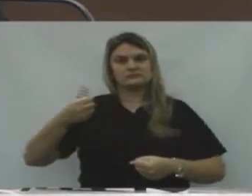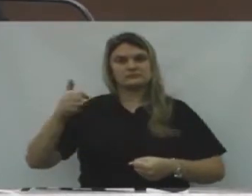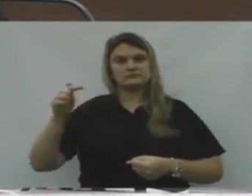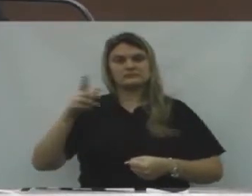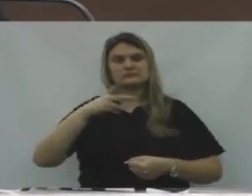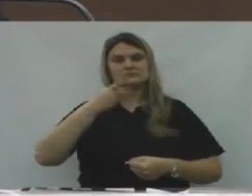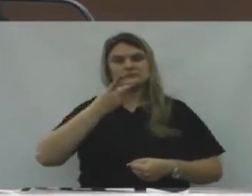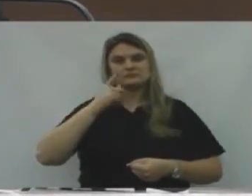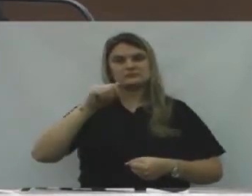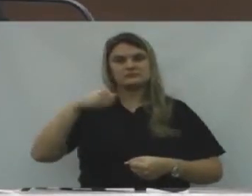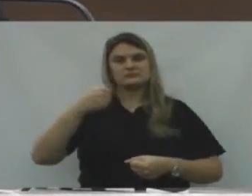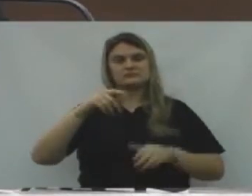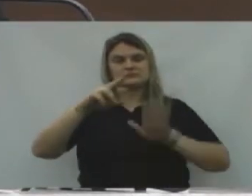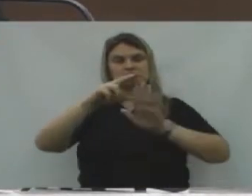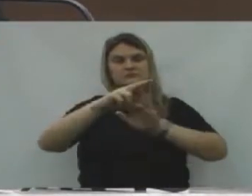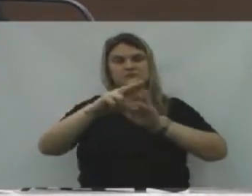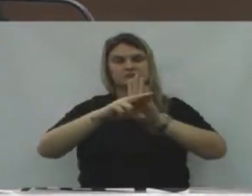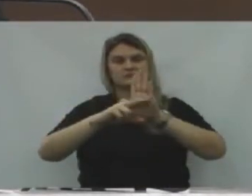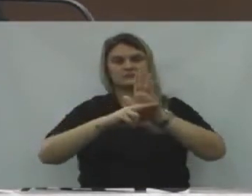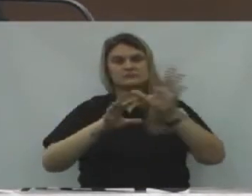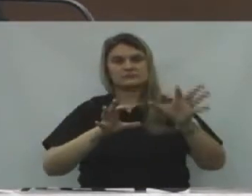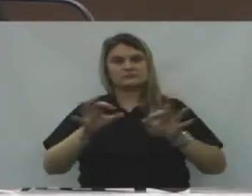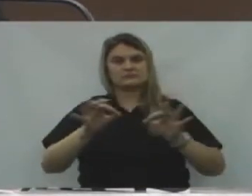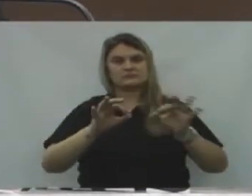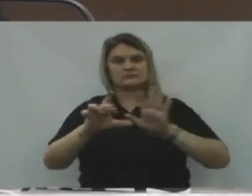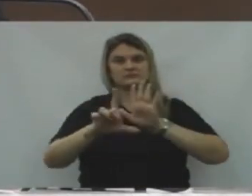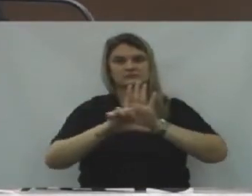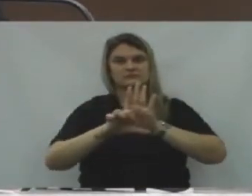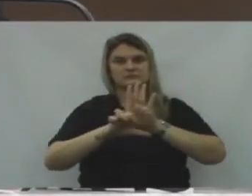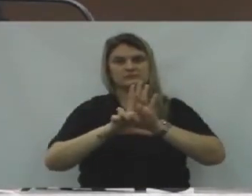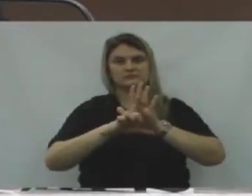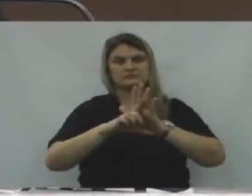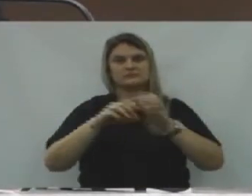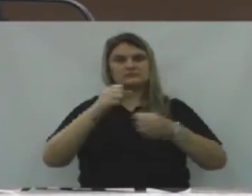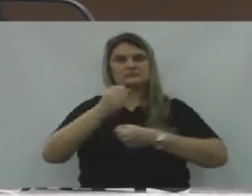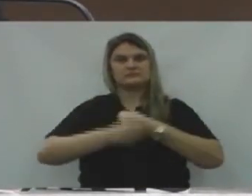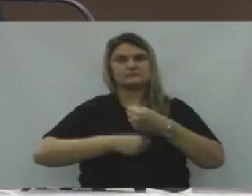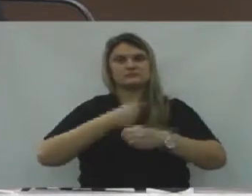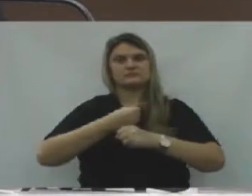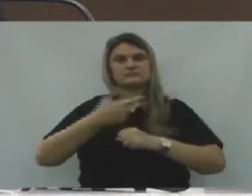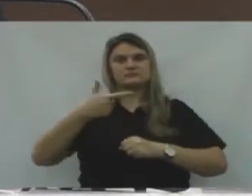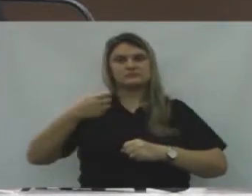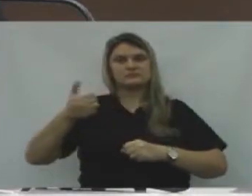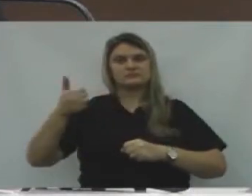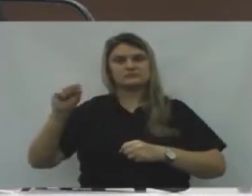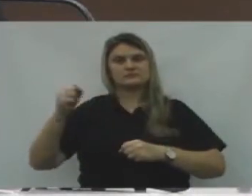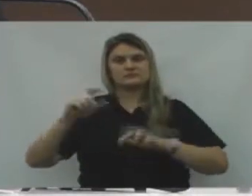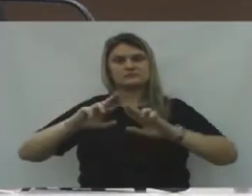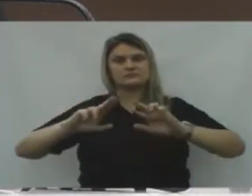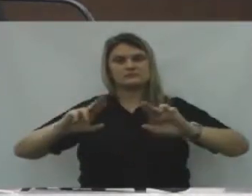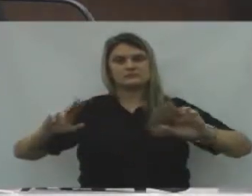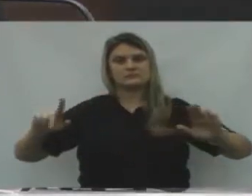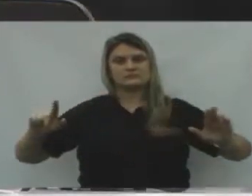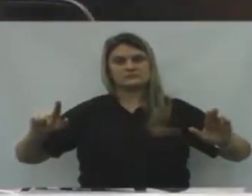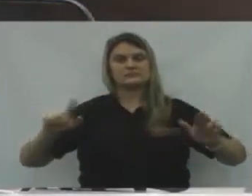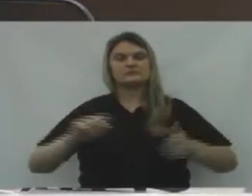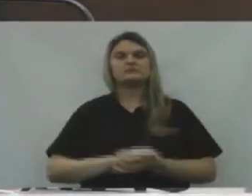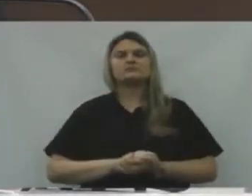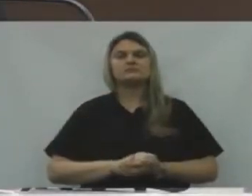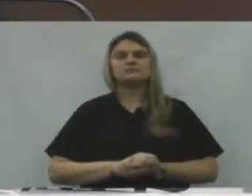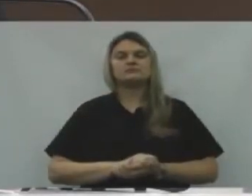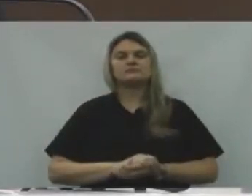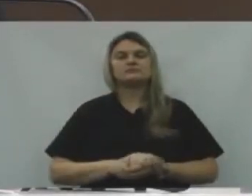Disponho sobre as diretrizes Para a elaboração da lei orçamentária Para o exercício 2018 E da outras providências.